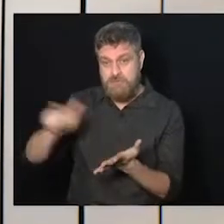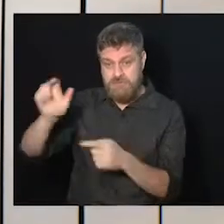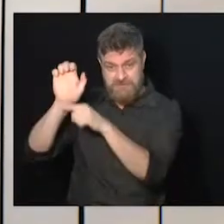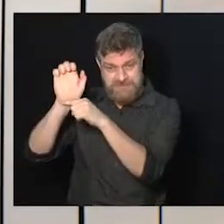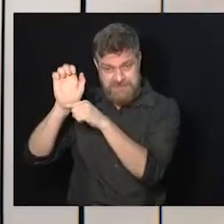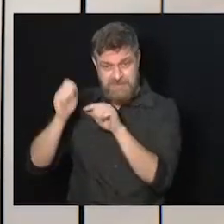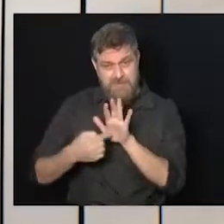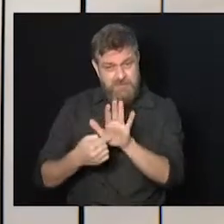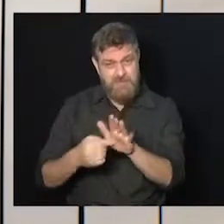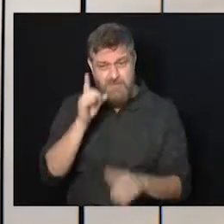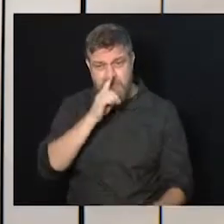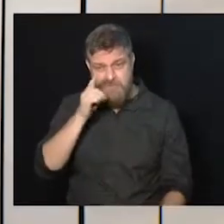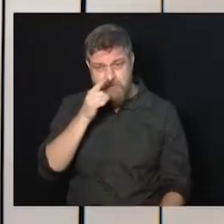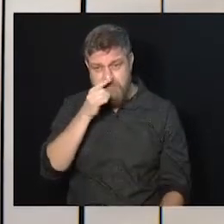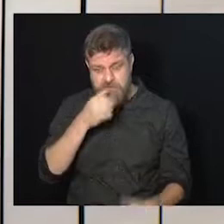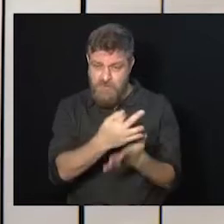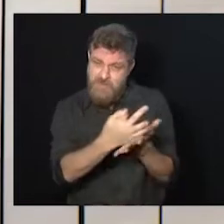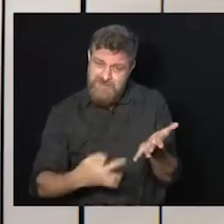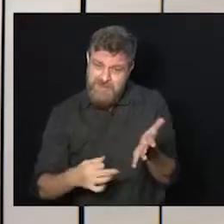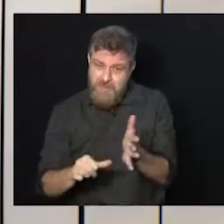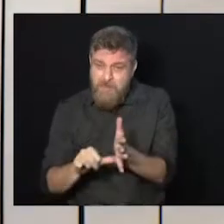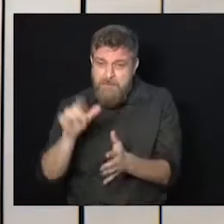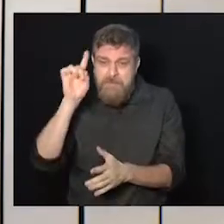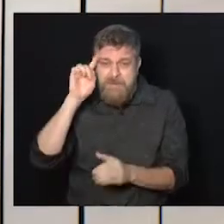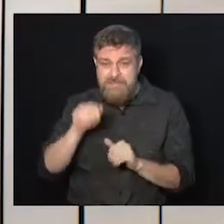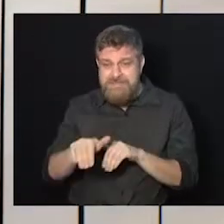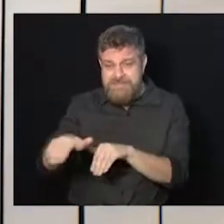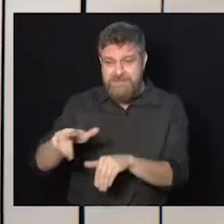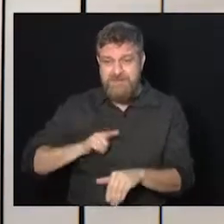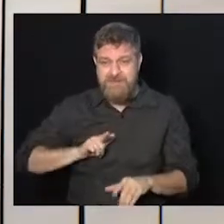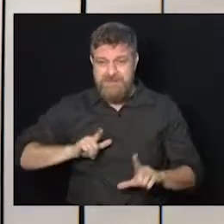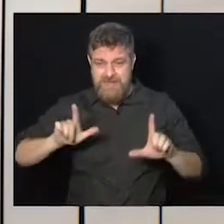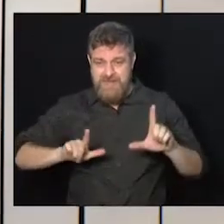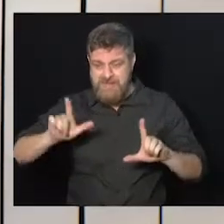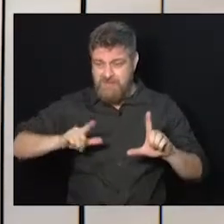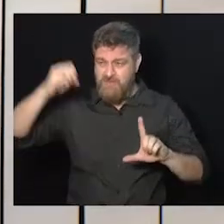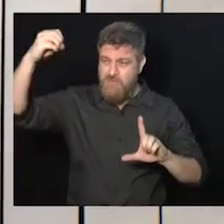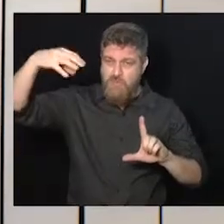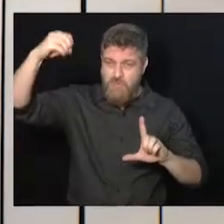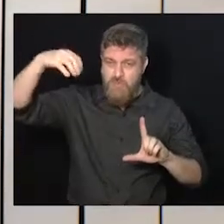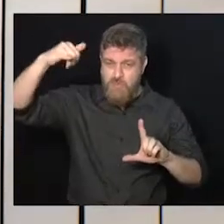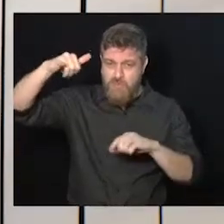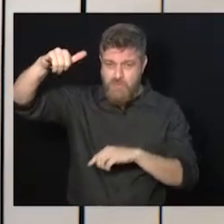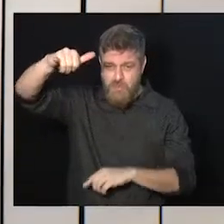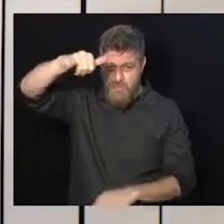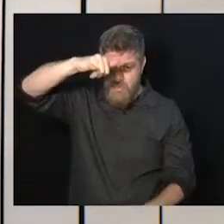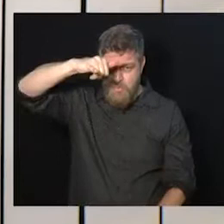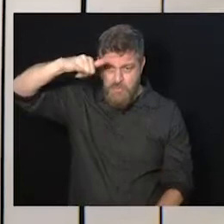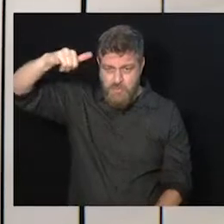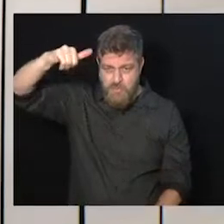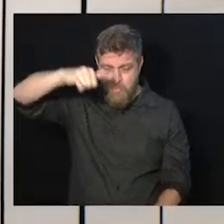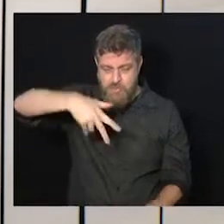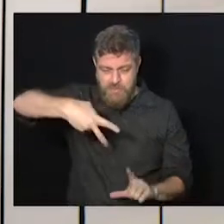domingo a notícia de que no primeiro dia de setembro, imagens de satélites do programa Queimadas do INPE,